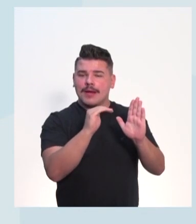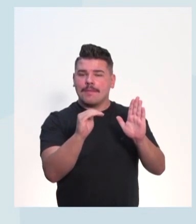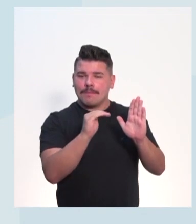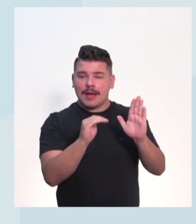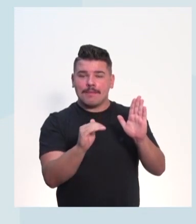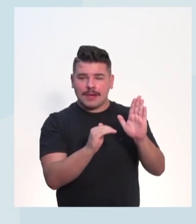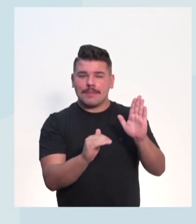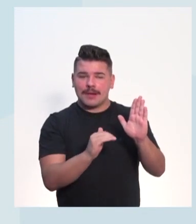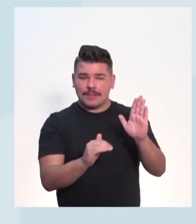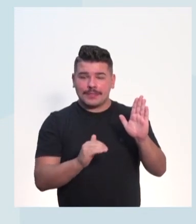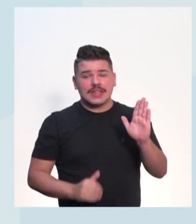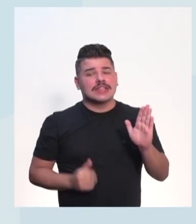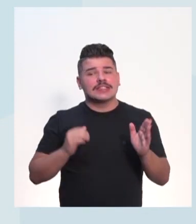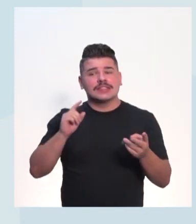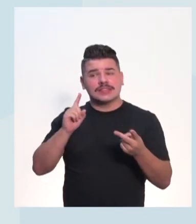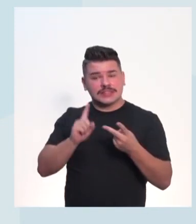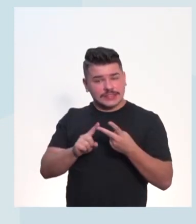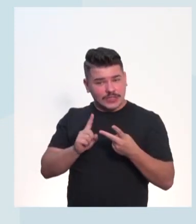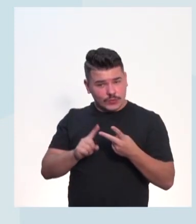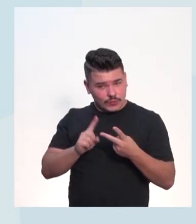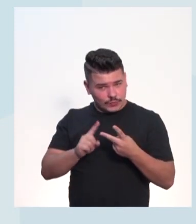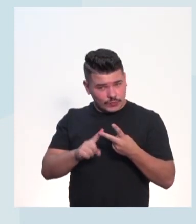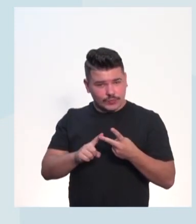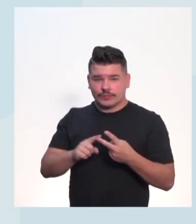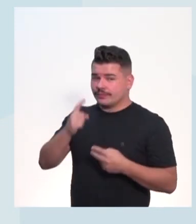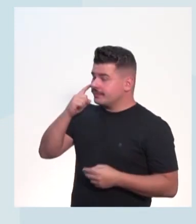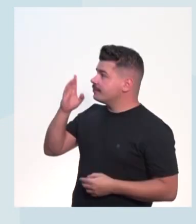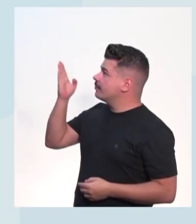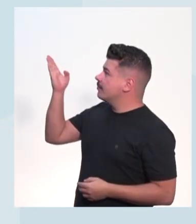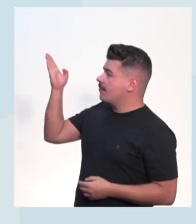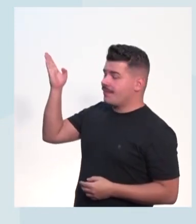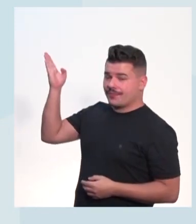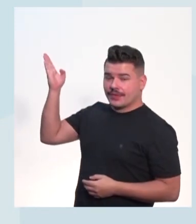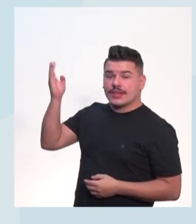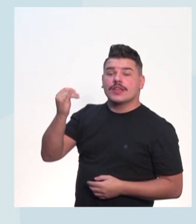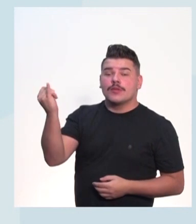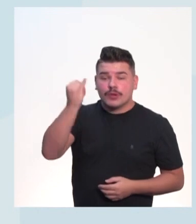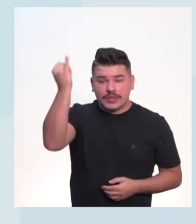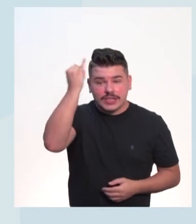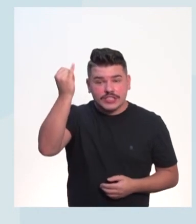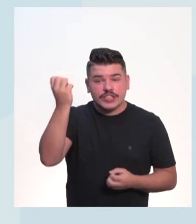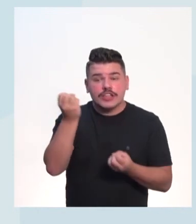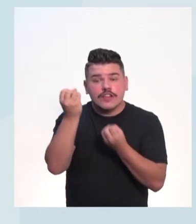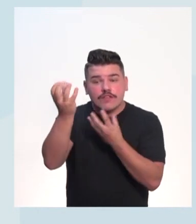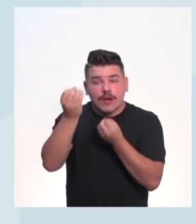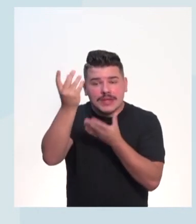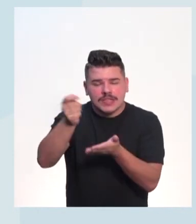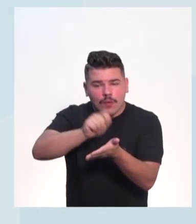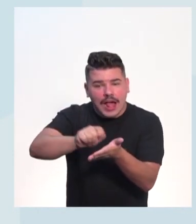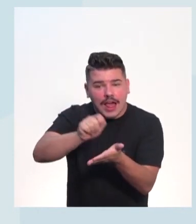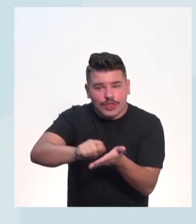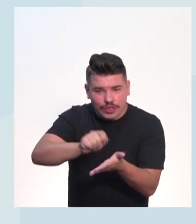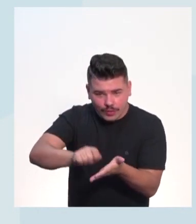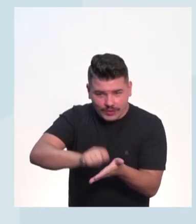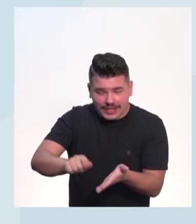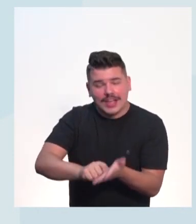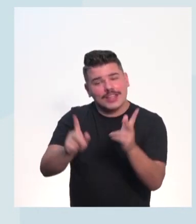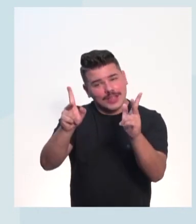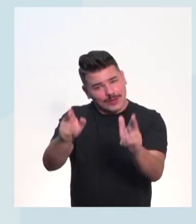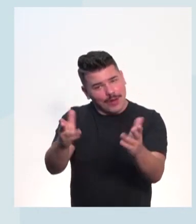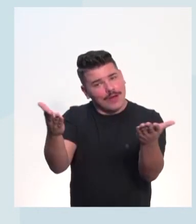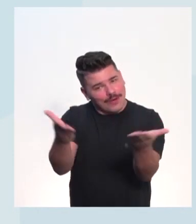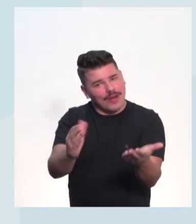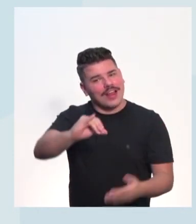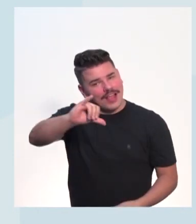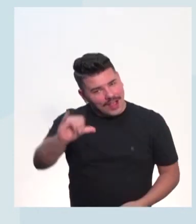Segunda técnica de estudo, fazer anotações. que é isso que eu estou pedindo para vocês fazerem agora. Aproveitem